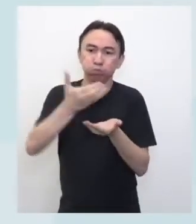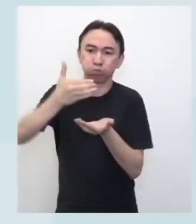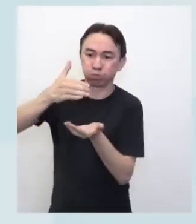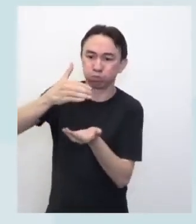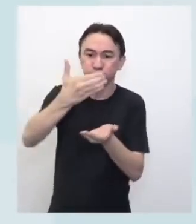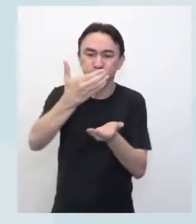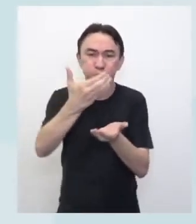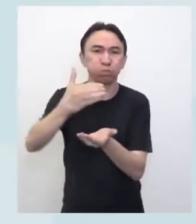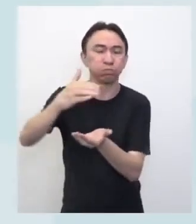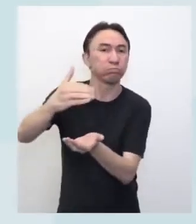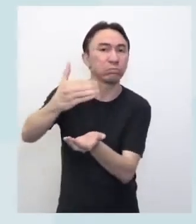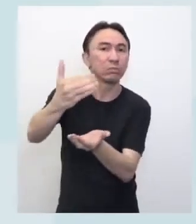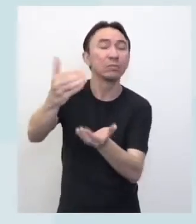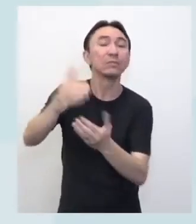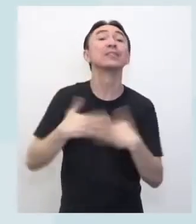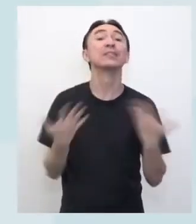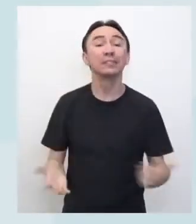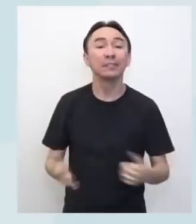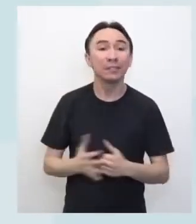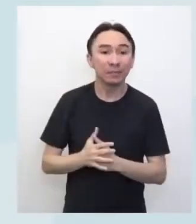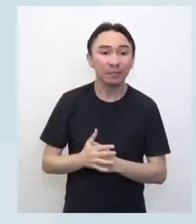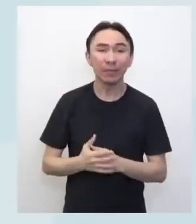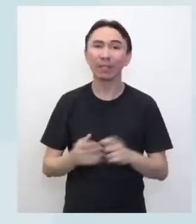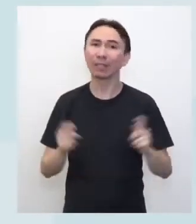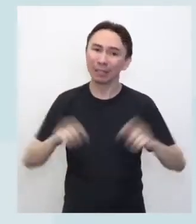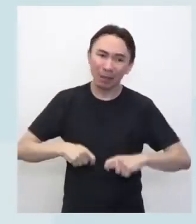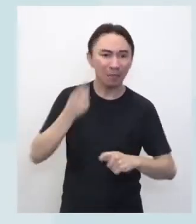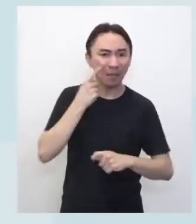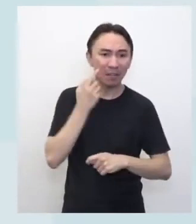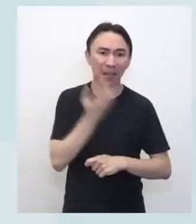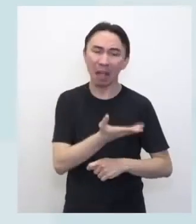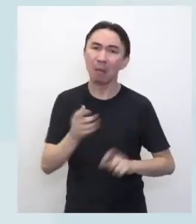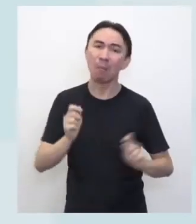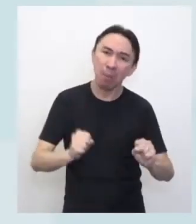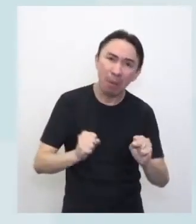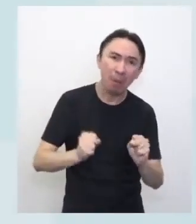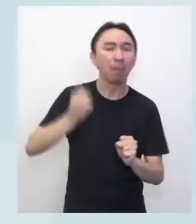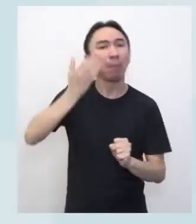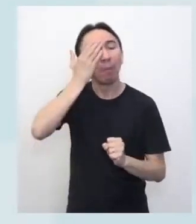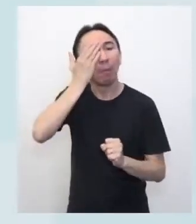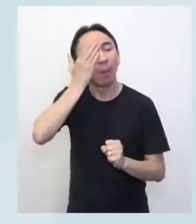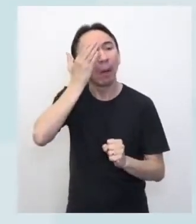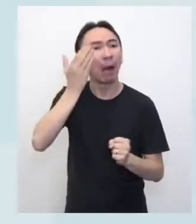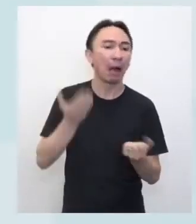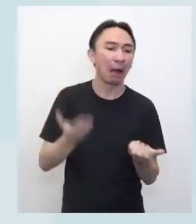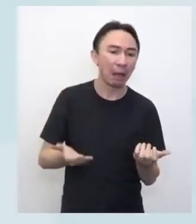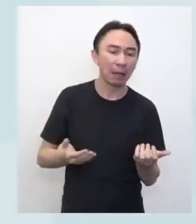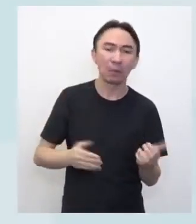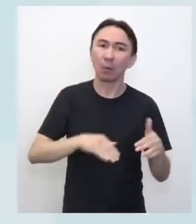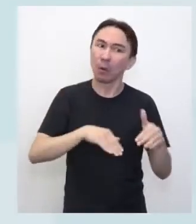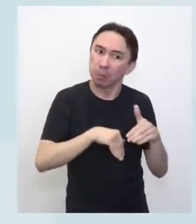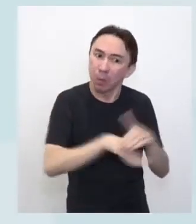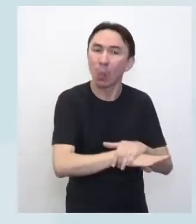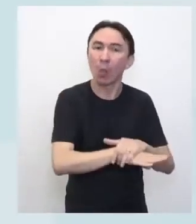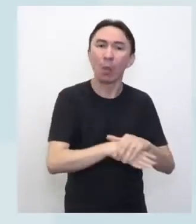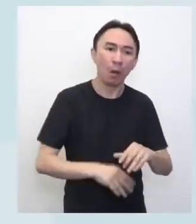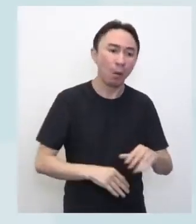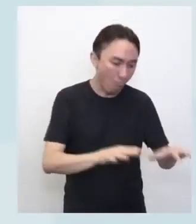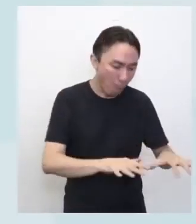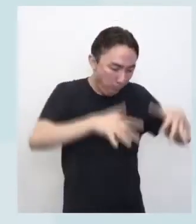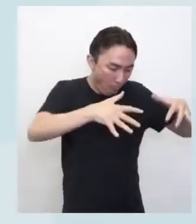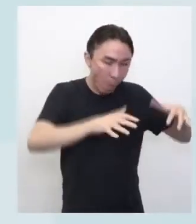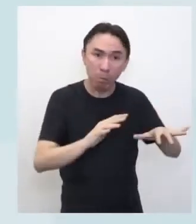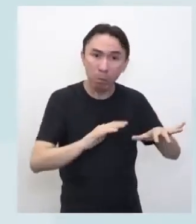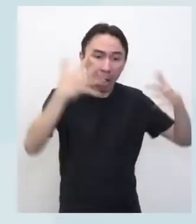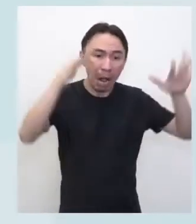mas a gente pode denotar, né? Ou seja, já falei algumas coisas, pode ser um pirata, ele guardou um tesouro, né? Olha, no meio tem as palavras